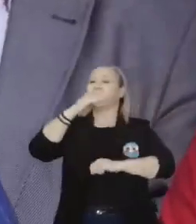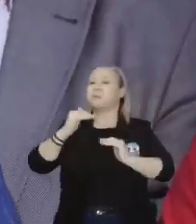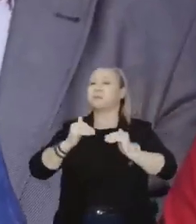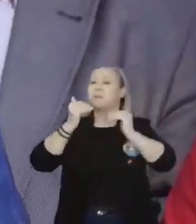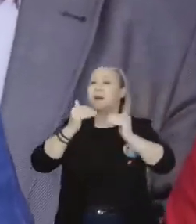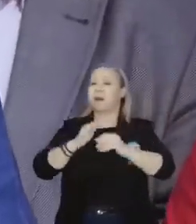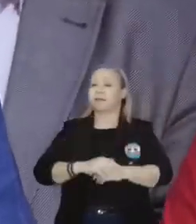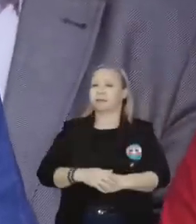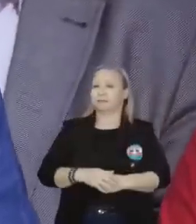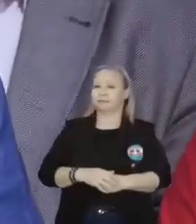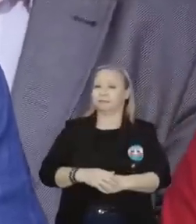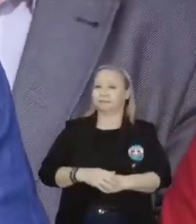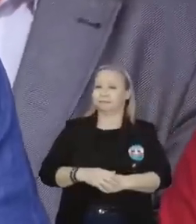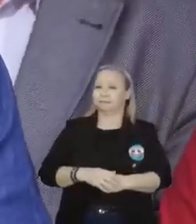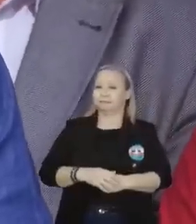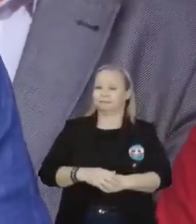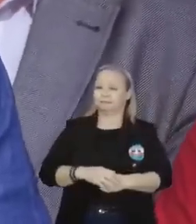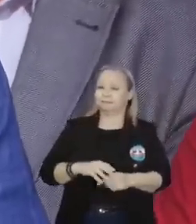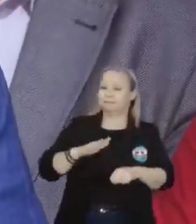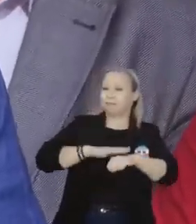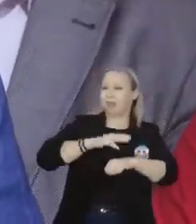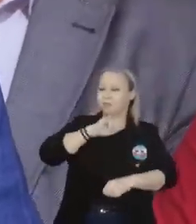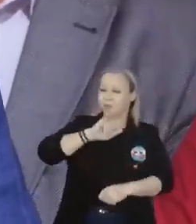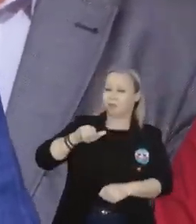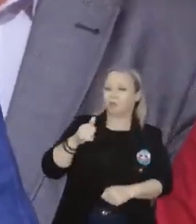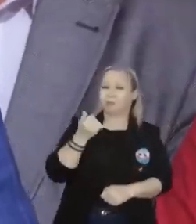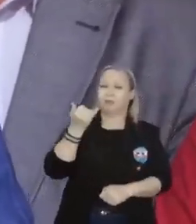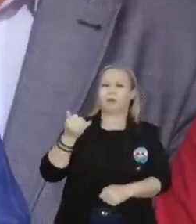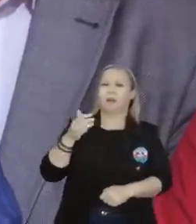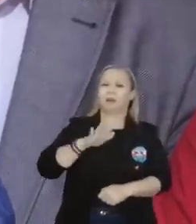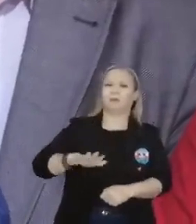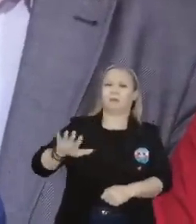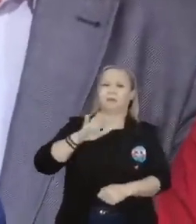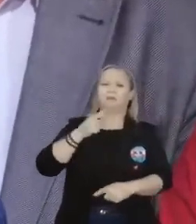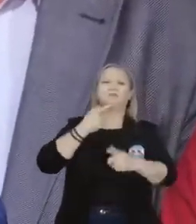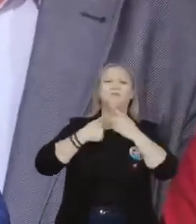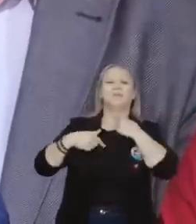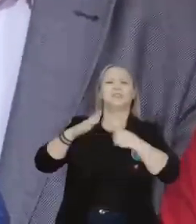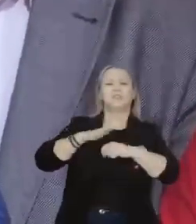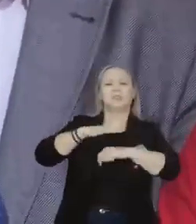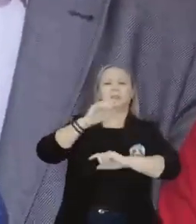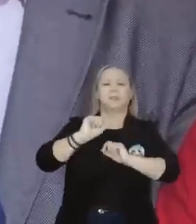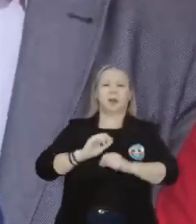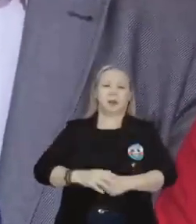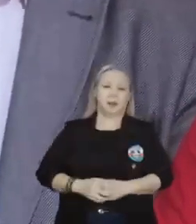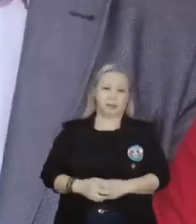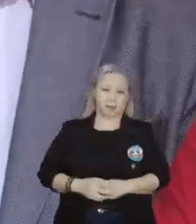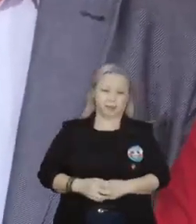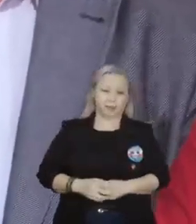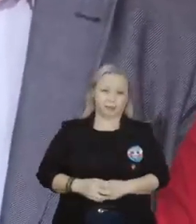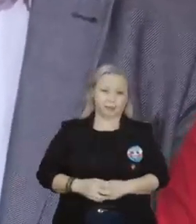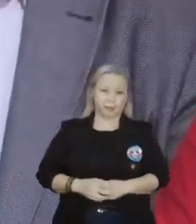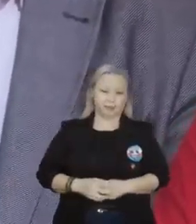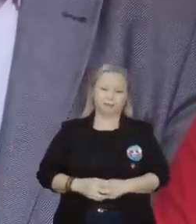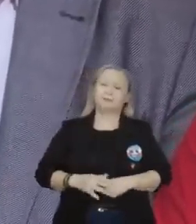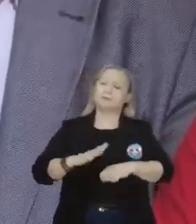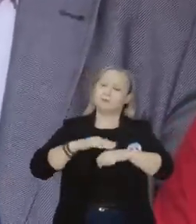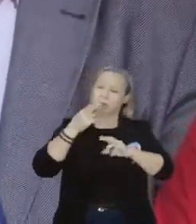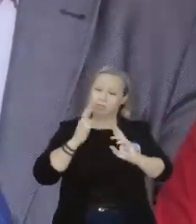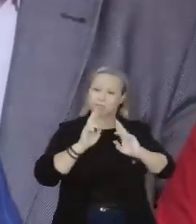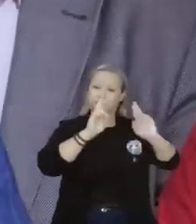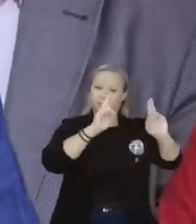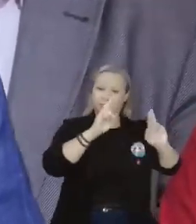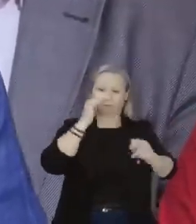social e oportunidade para todos. Deseja mais e não menos respeito e entendimento entre os brasileiros.